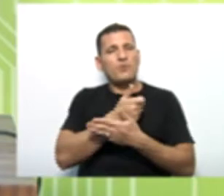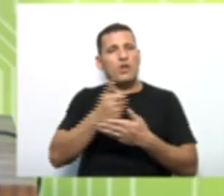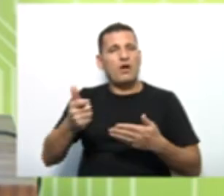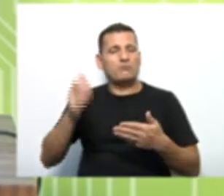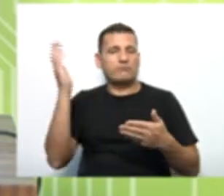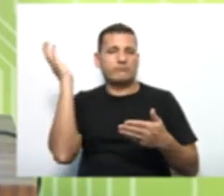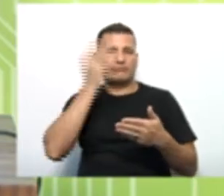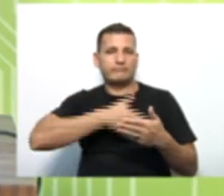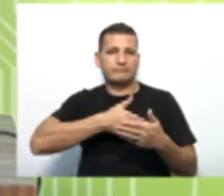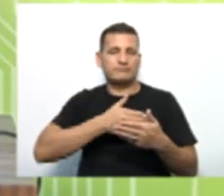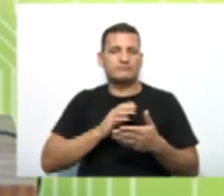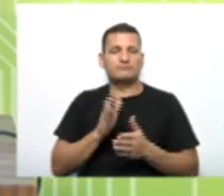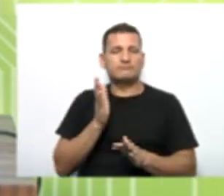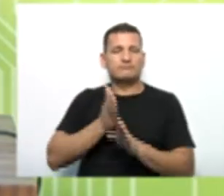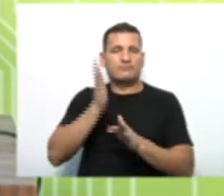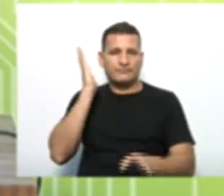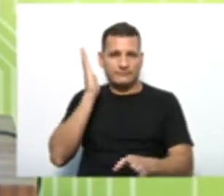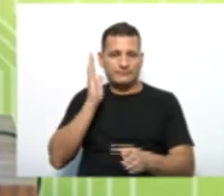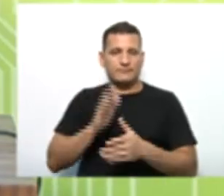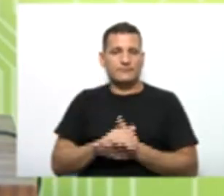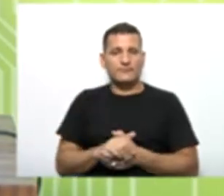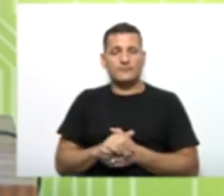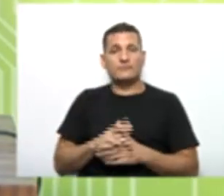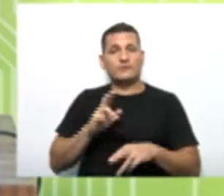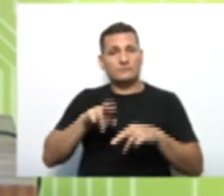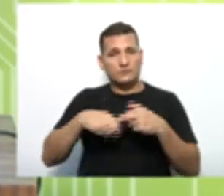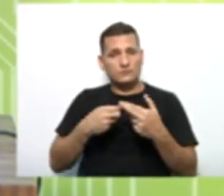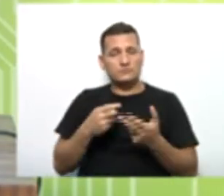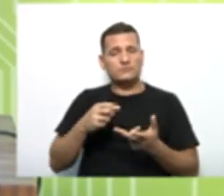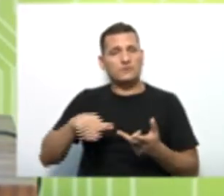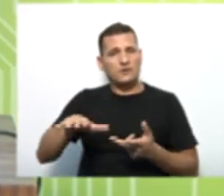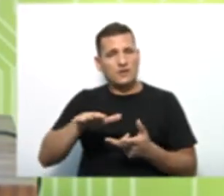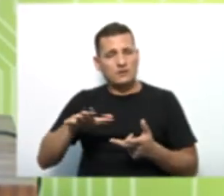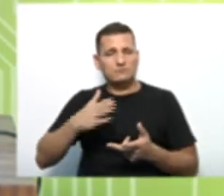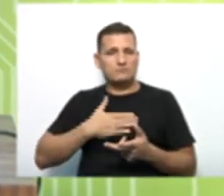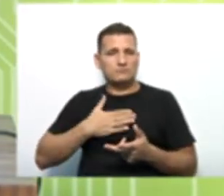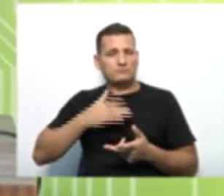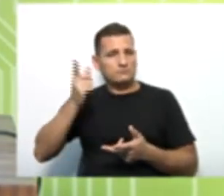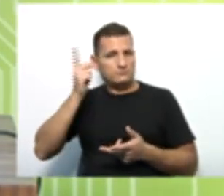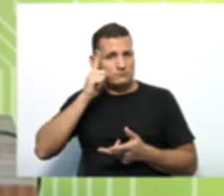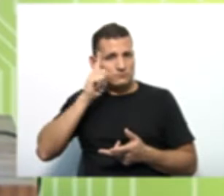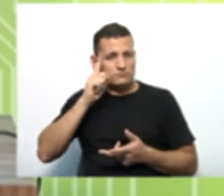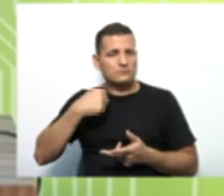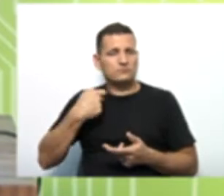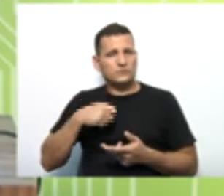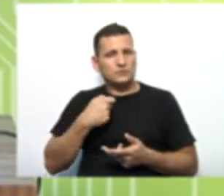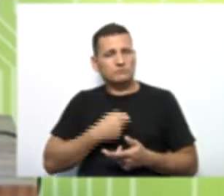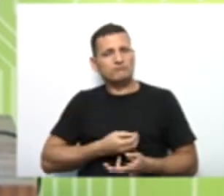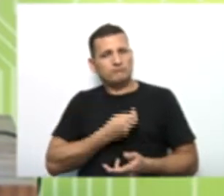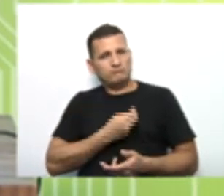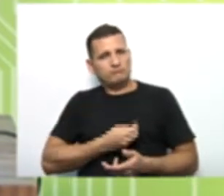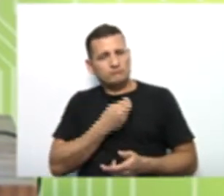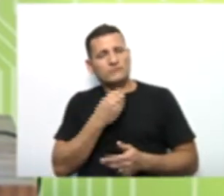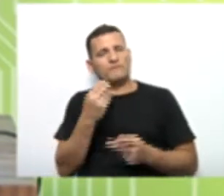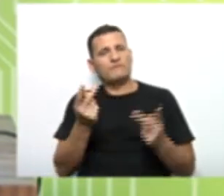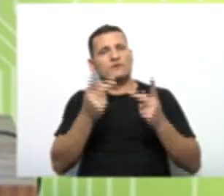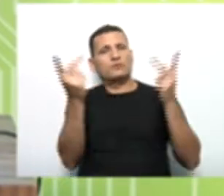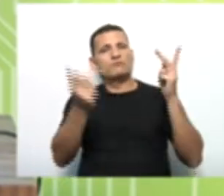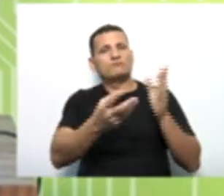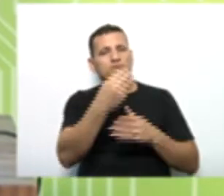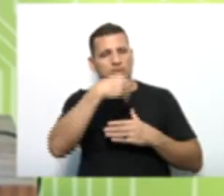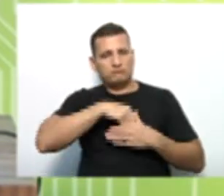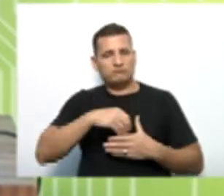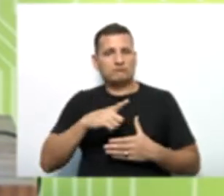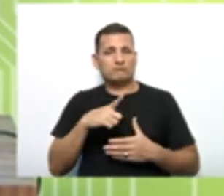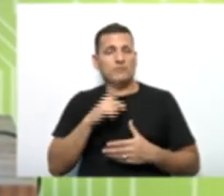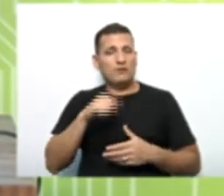comprovada. Então, é preciso que, no campo concreto do meu dia a dia, eu vivencie esses valores. E essa é a conduta ética.